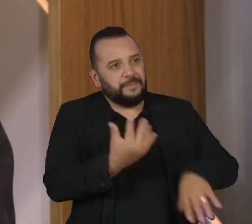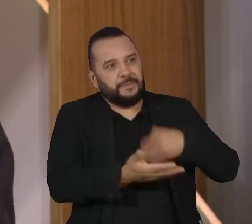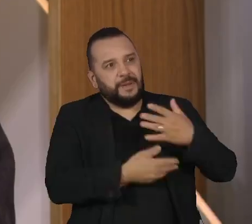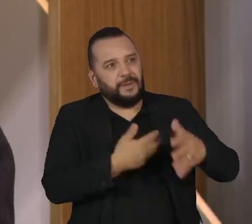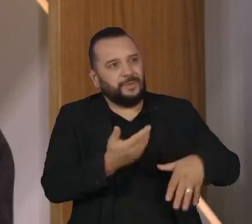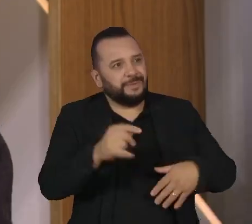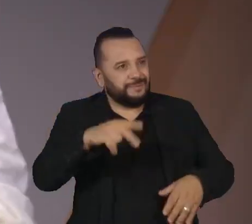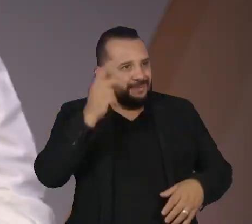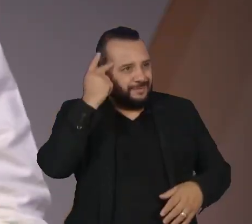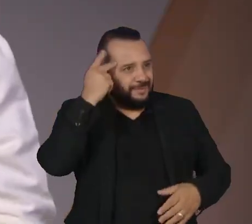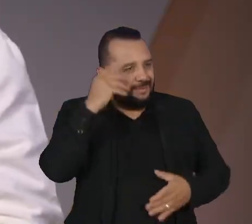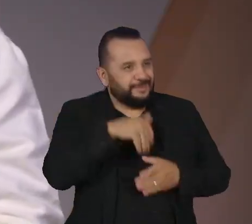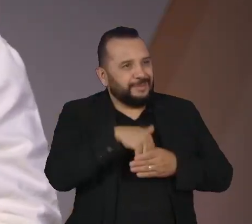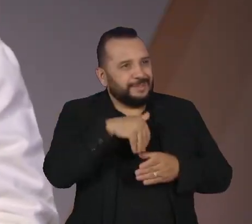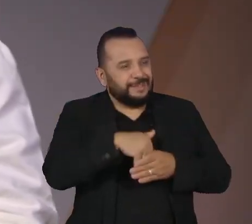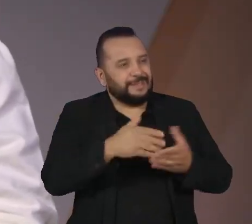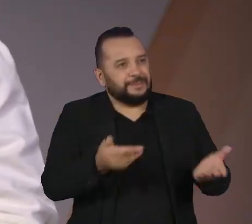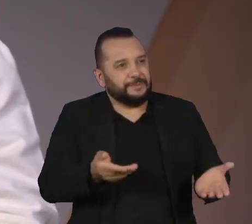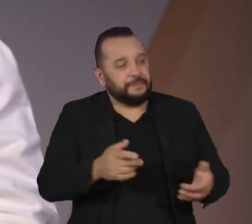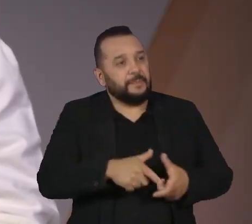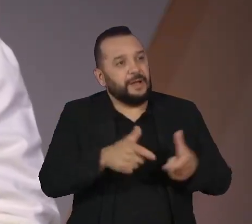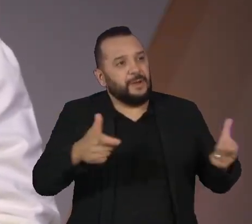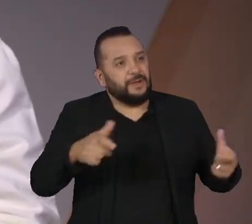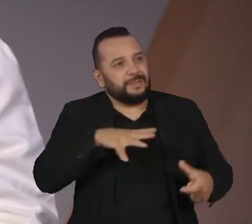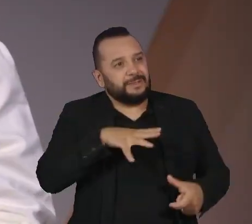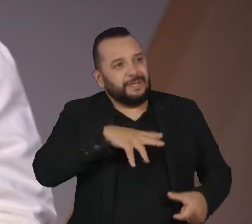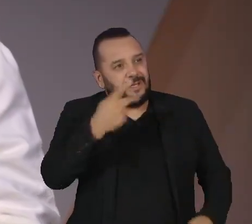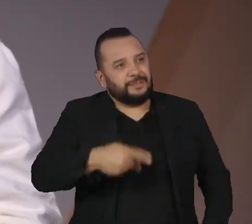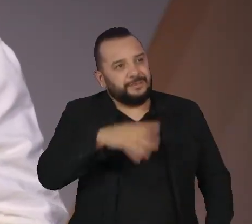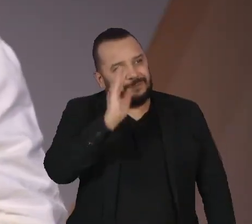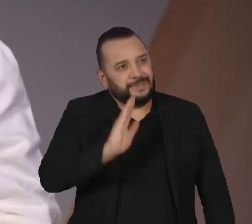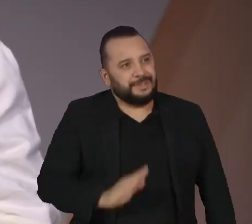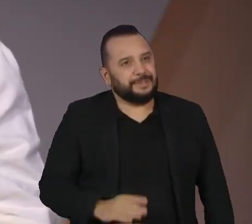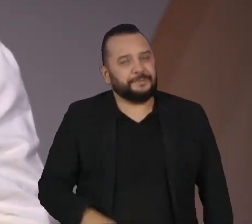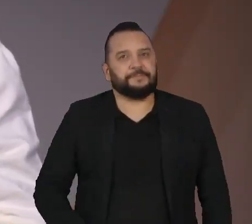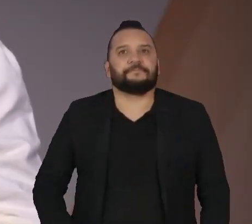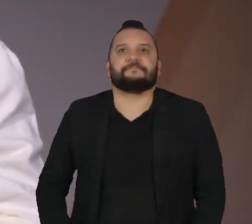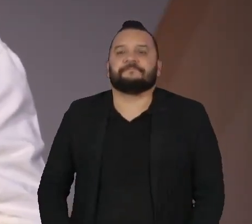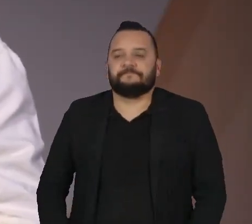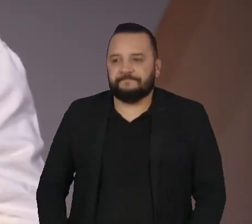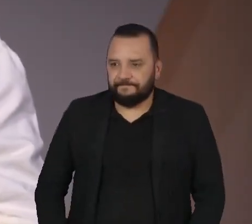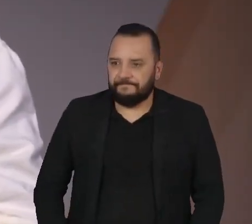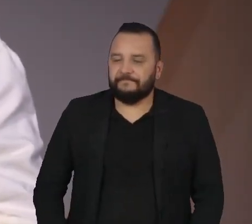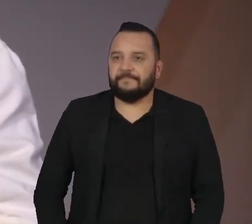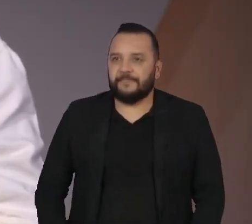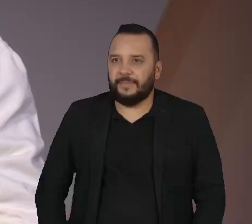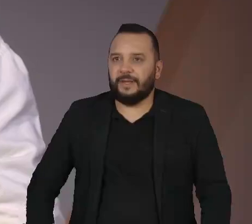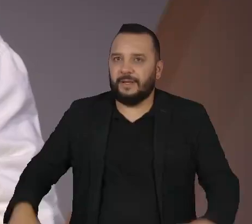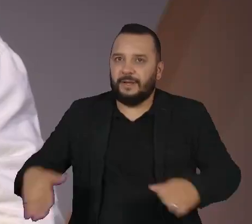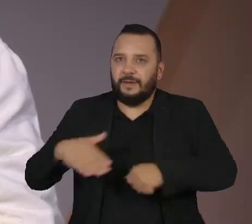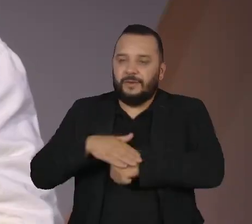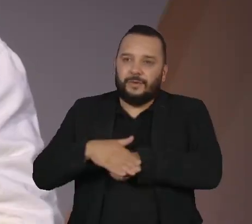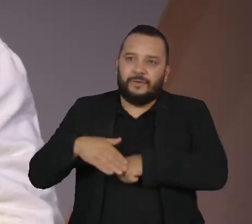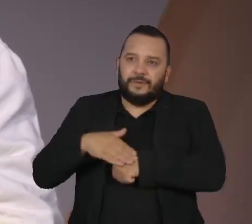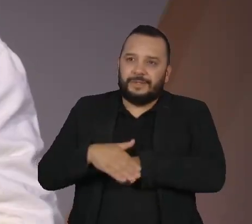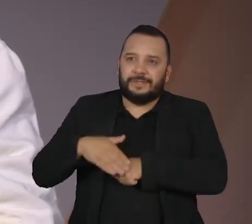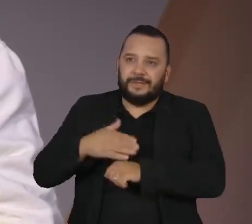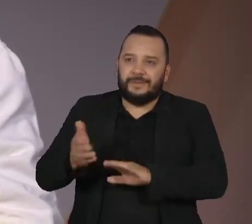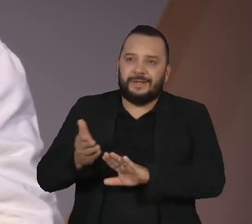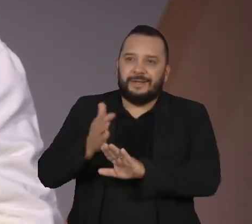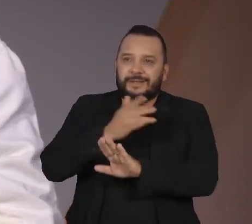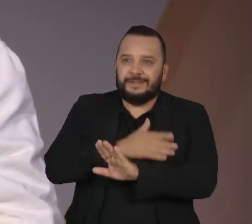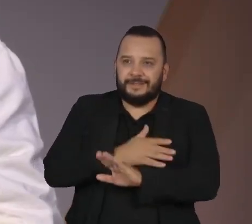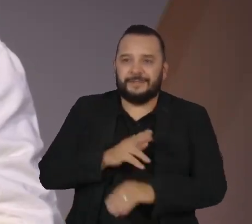do país, né? Não, com certeza. E acho, a gente conversava sobre isso no bloco anterior, acho que vamos ter